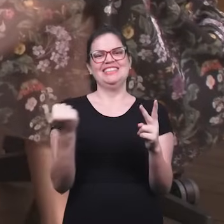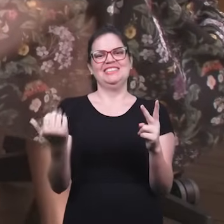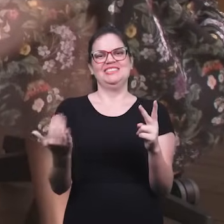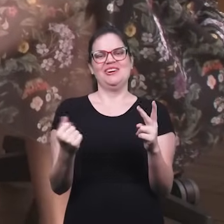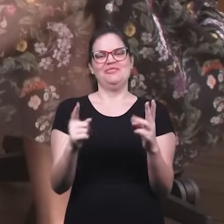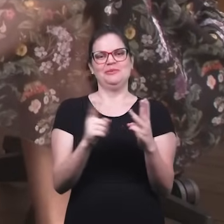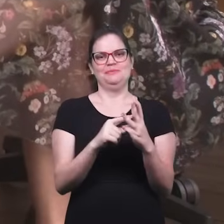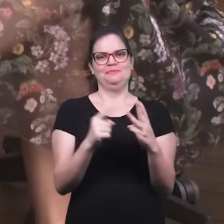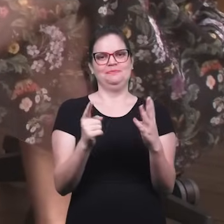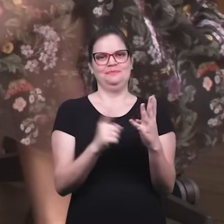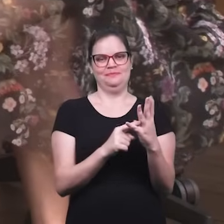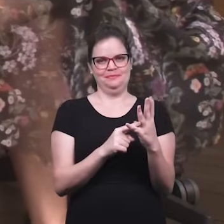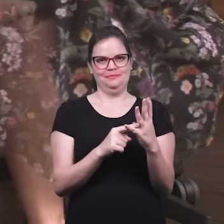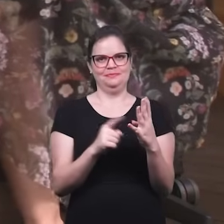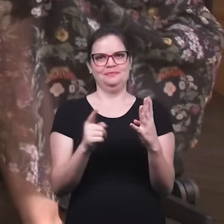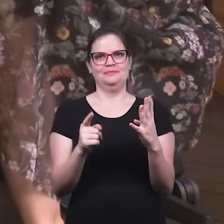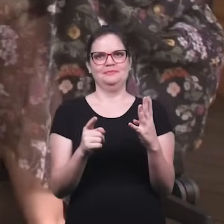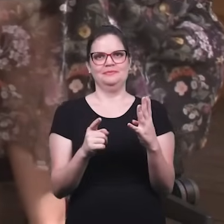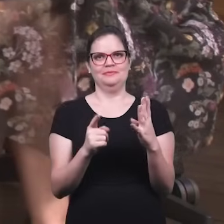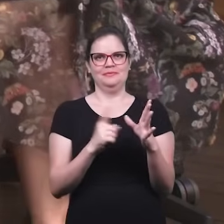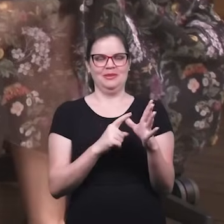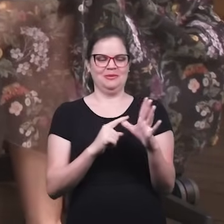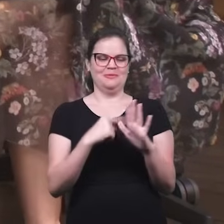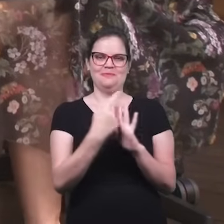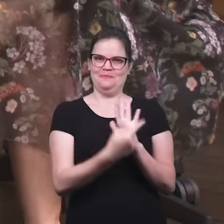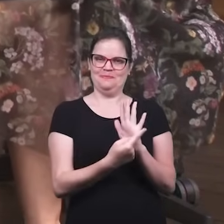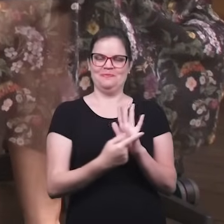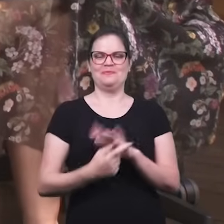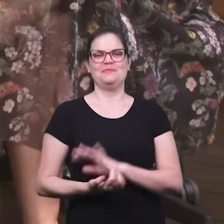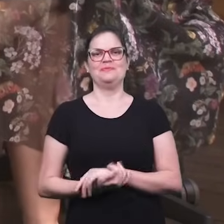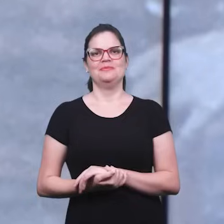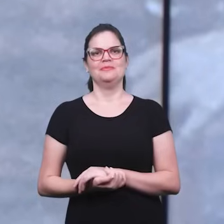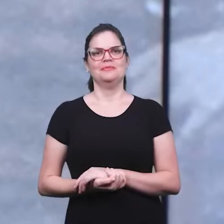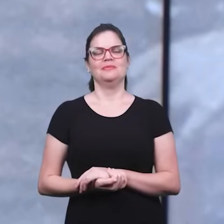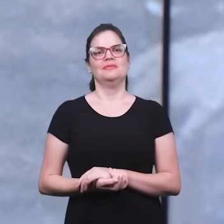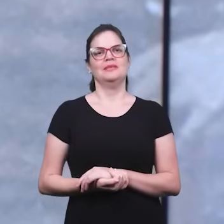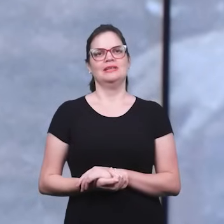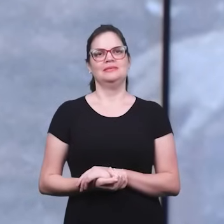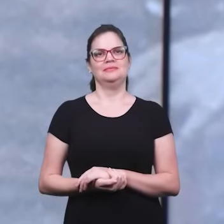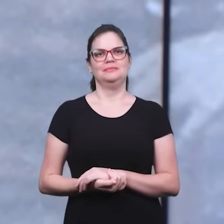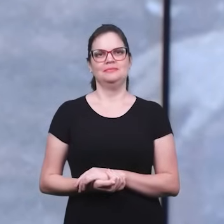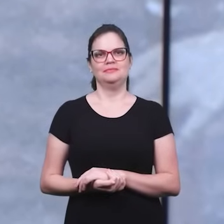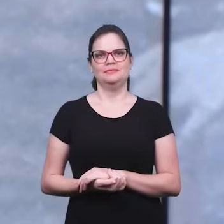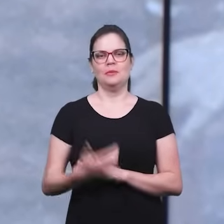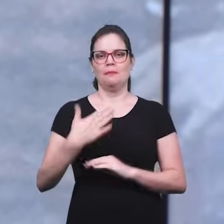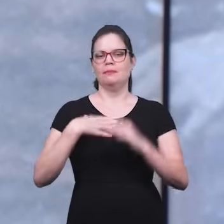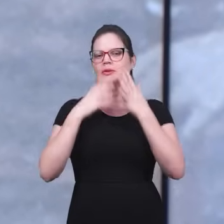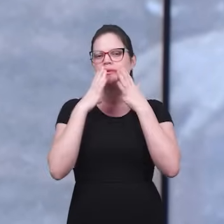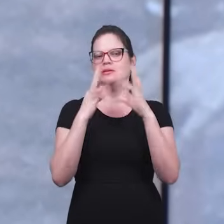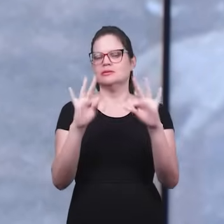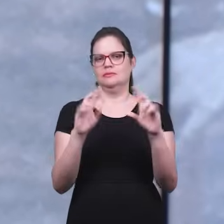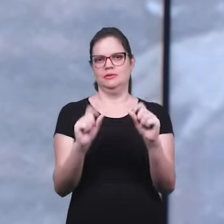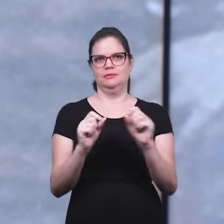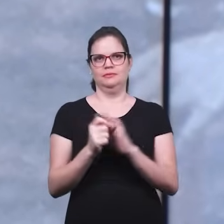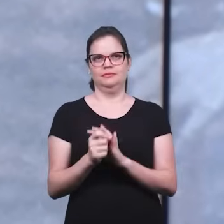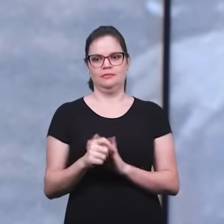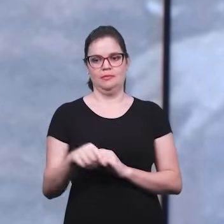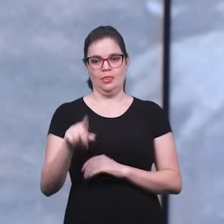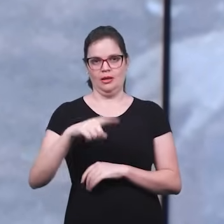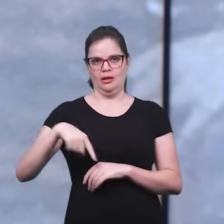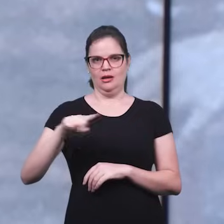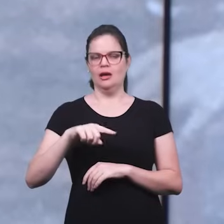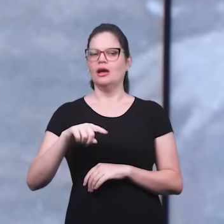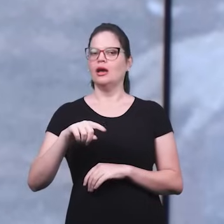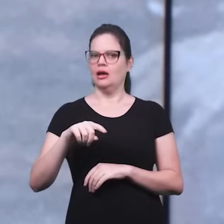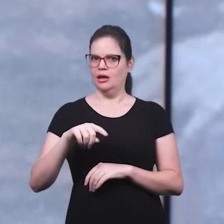jovens, Raíssa, Thailson, Rafael e eu. Muito bem. Que, aliás, meu testemunho é o seguinte, são eles que